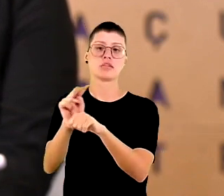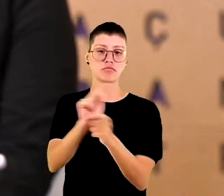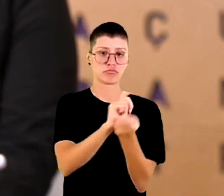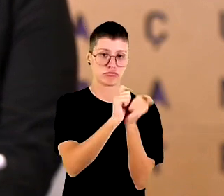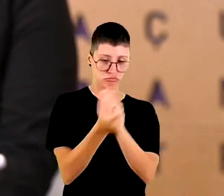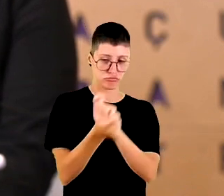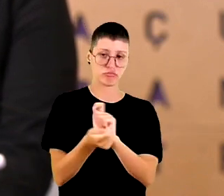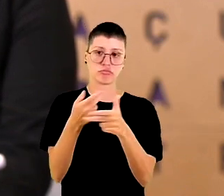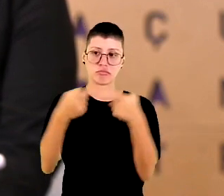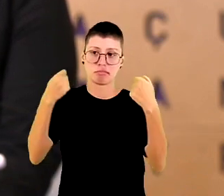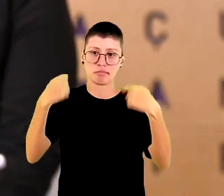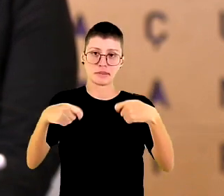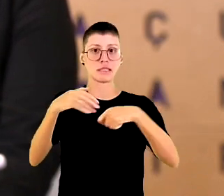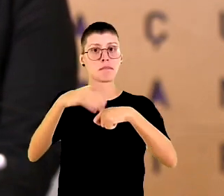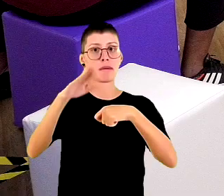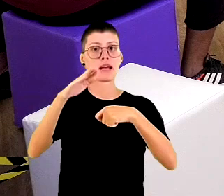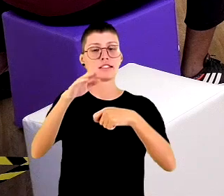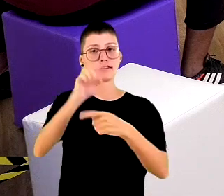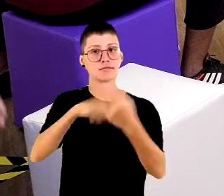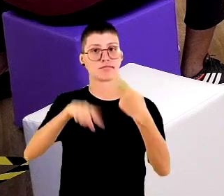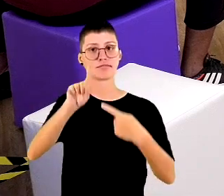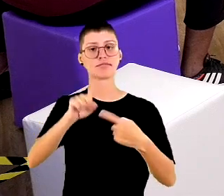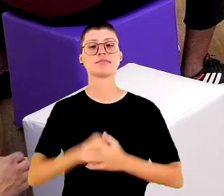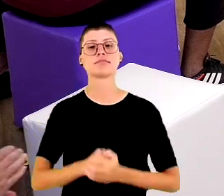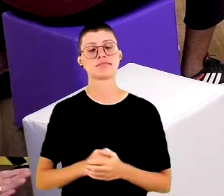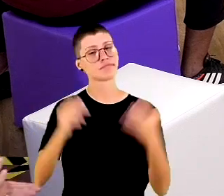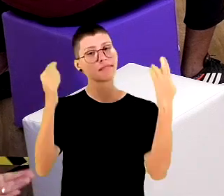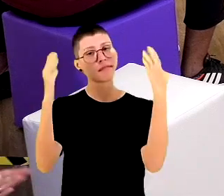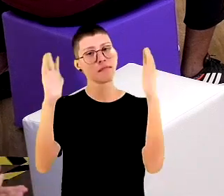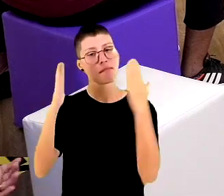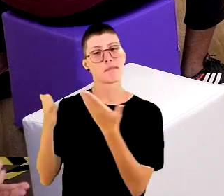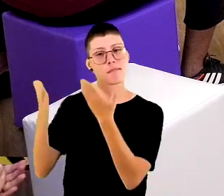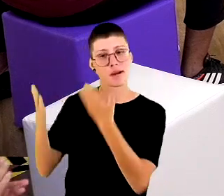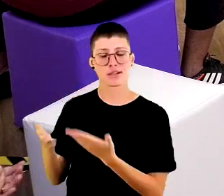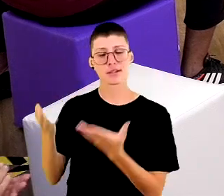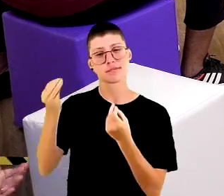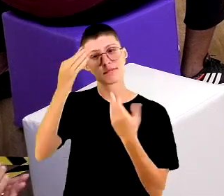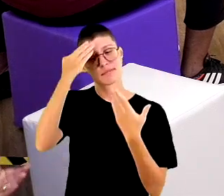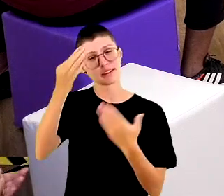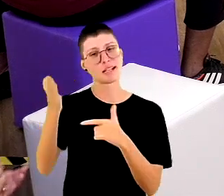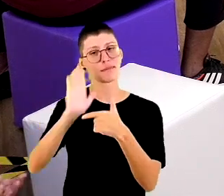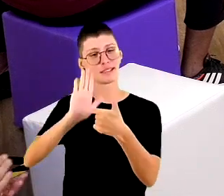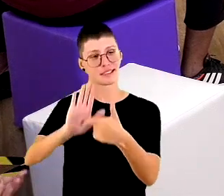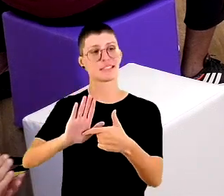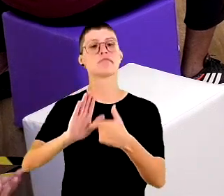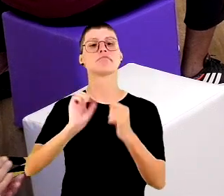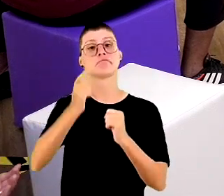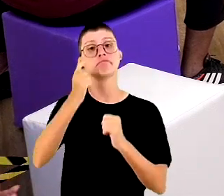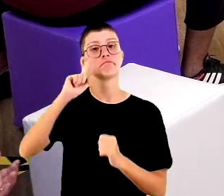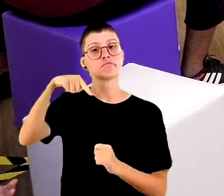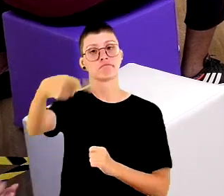uma escala maior. Beleza, uma salva de palmas para o Murilo. Muito obrigado. Obrigado.